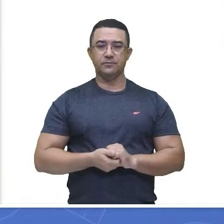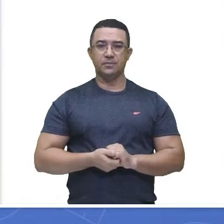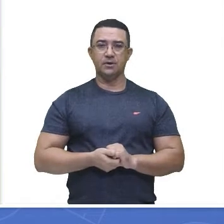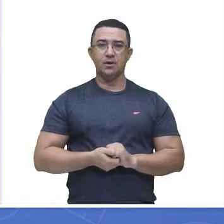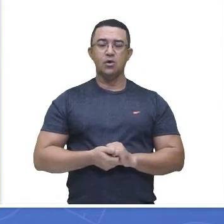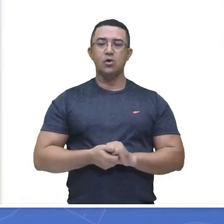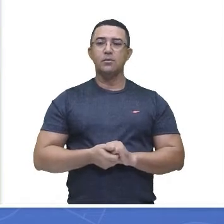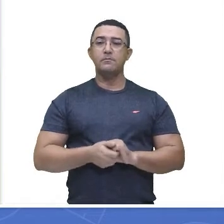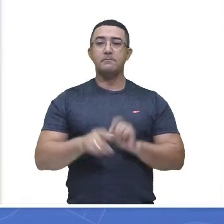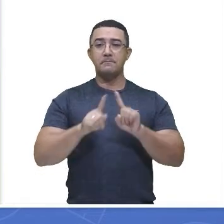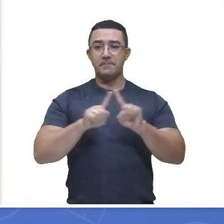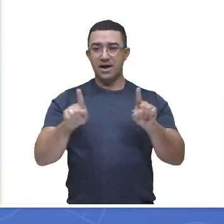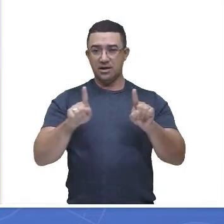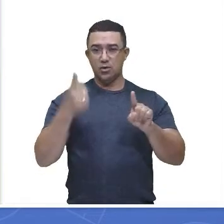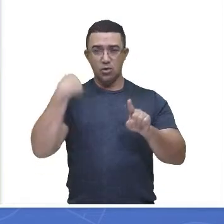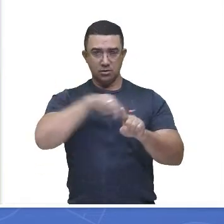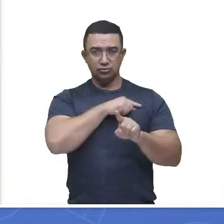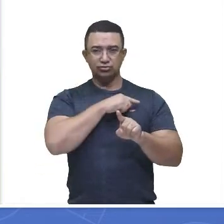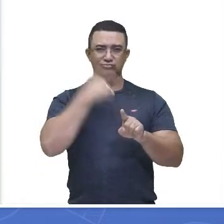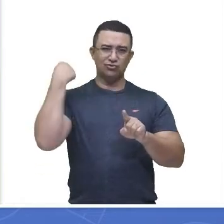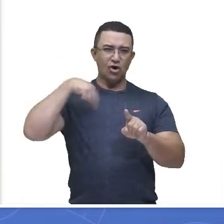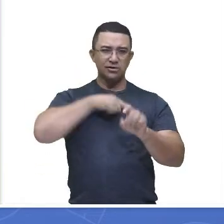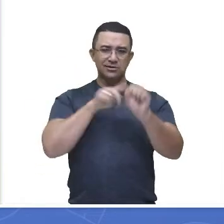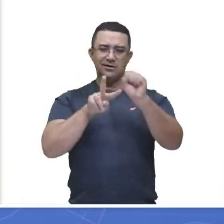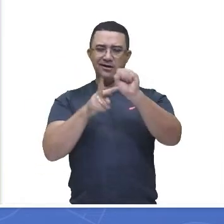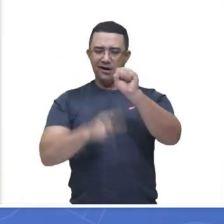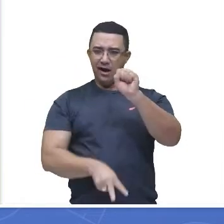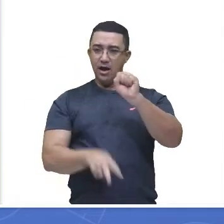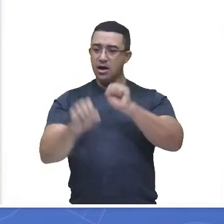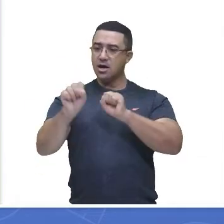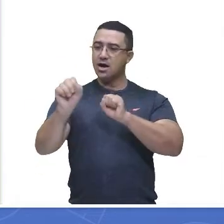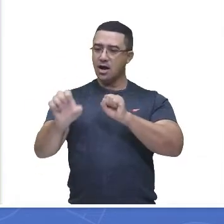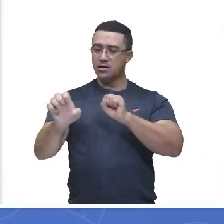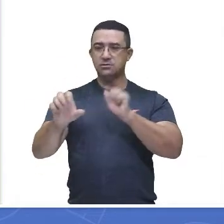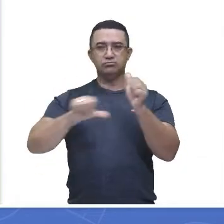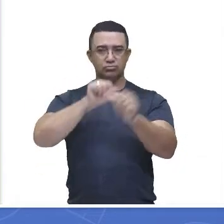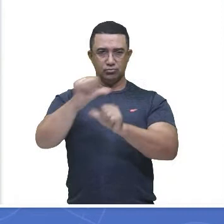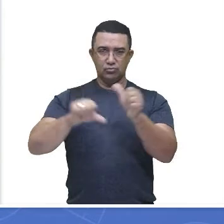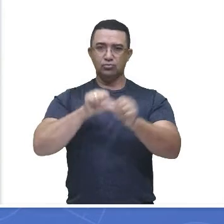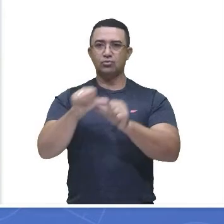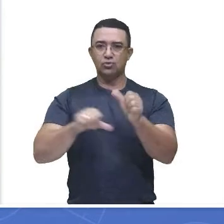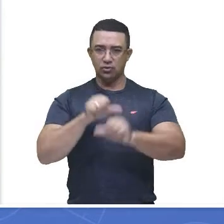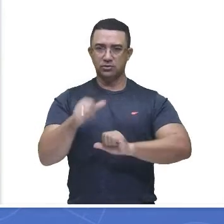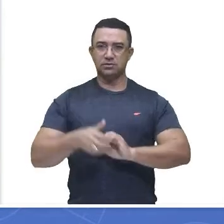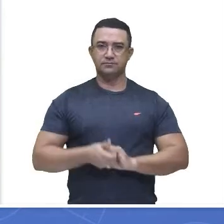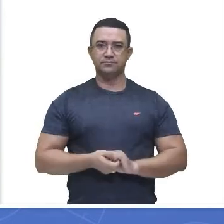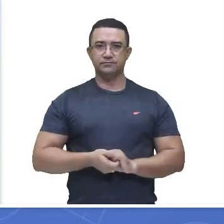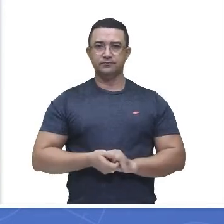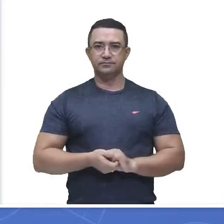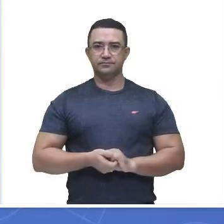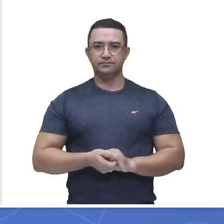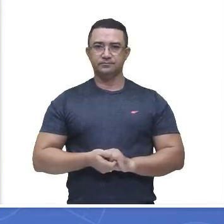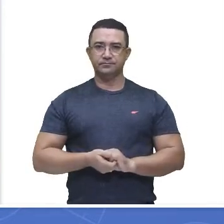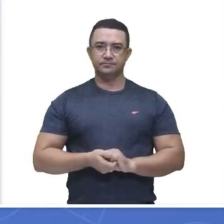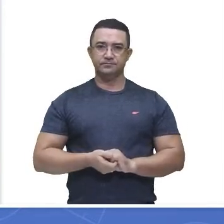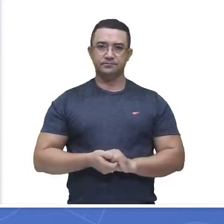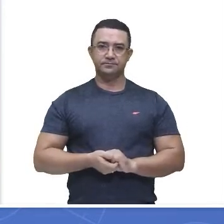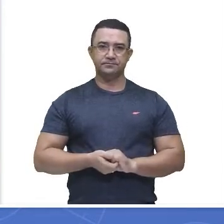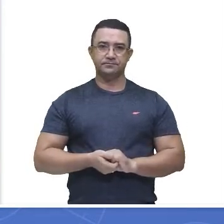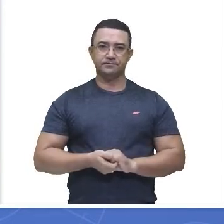conjugar, primeiramente, esse ser, ele vai se transformando aqui em outros pronomes,